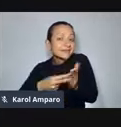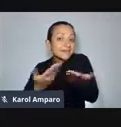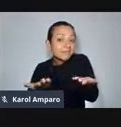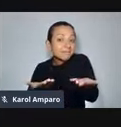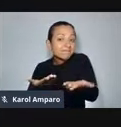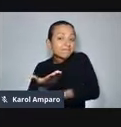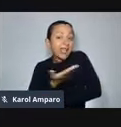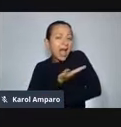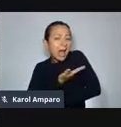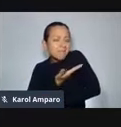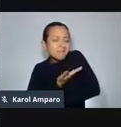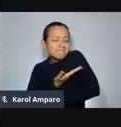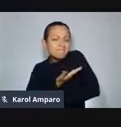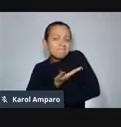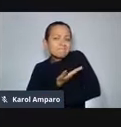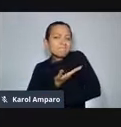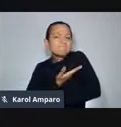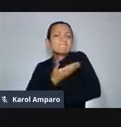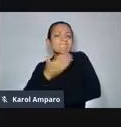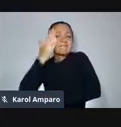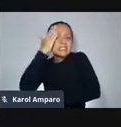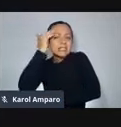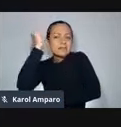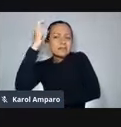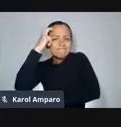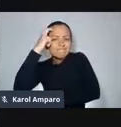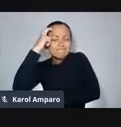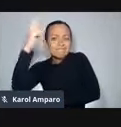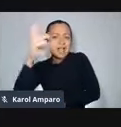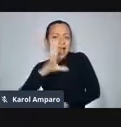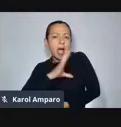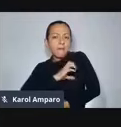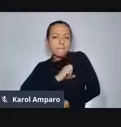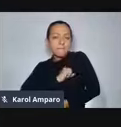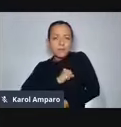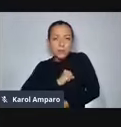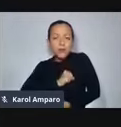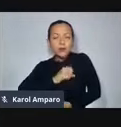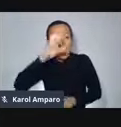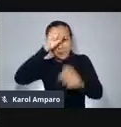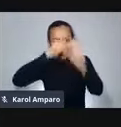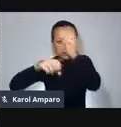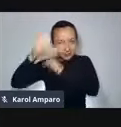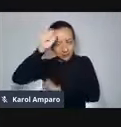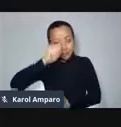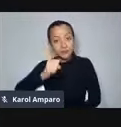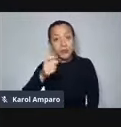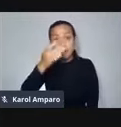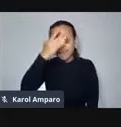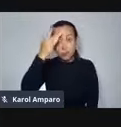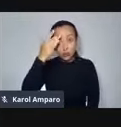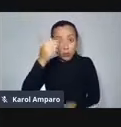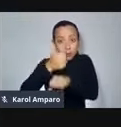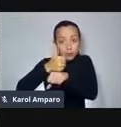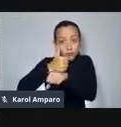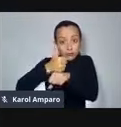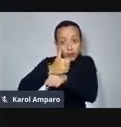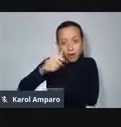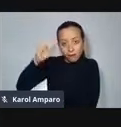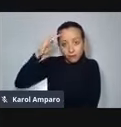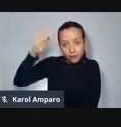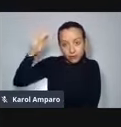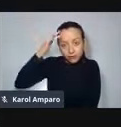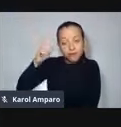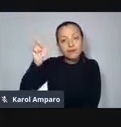pela sabedoria, amor e respeito pelo saber. E o filósofo, por sua vez, seria aquele